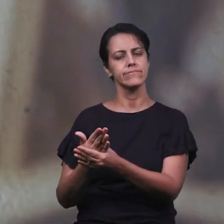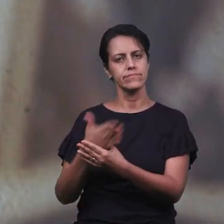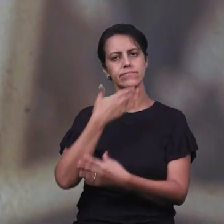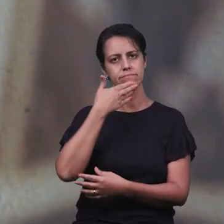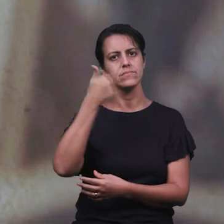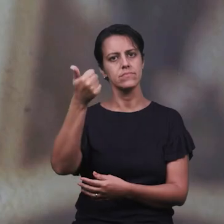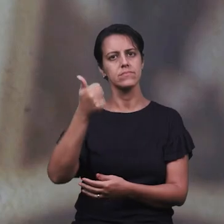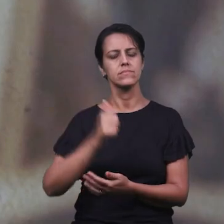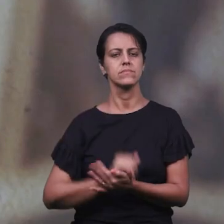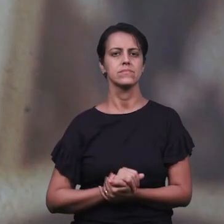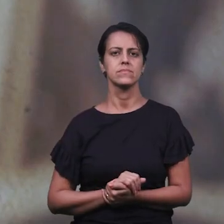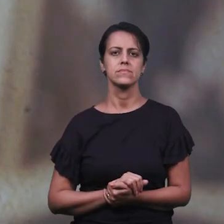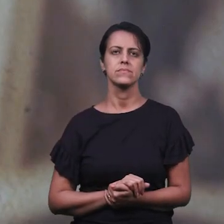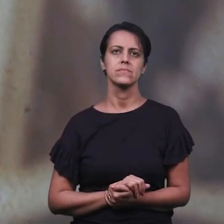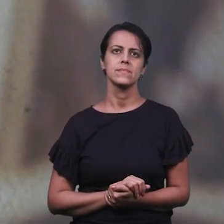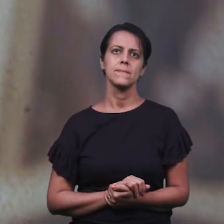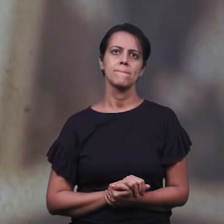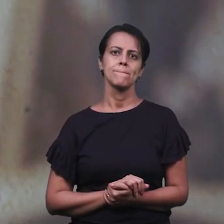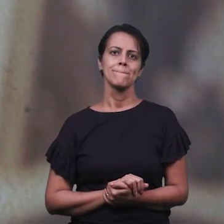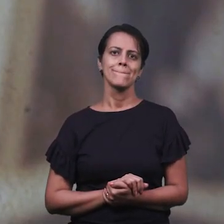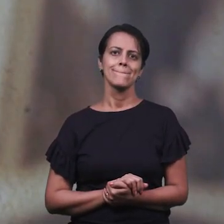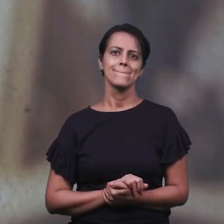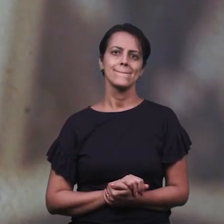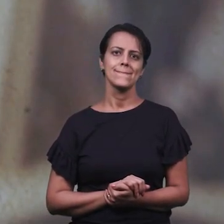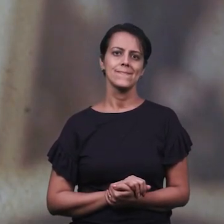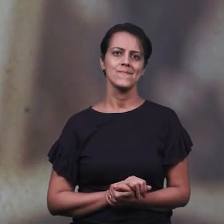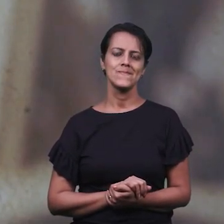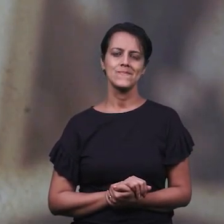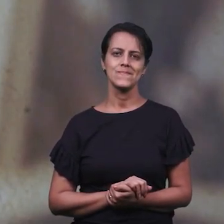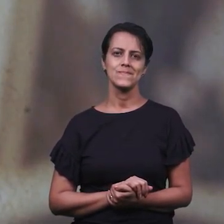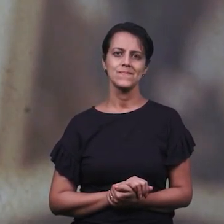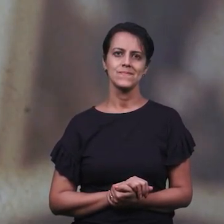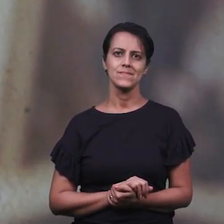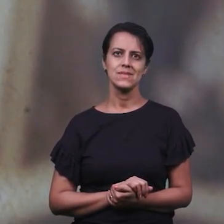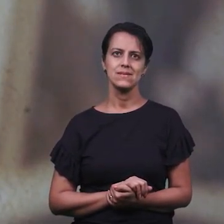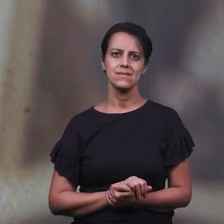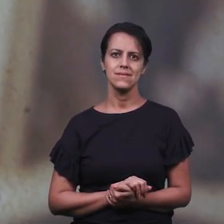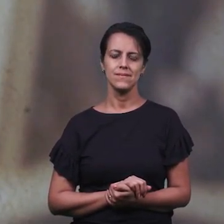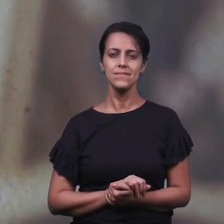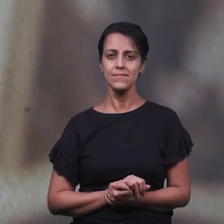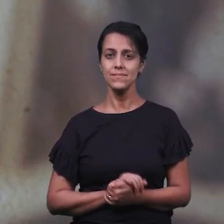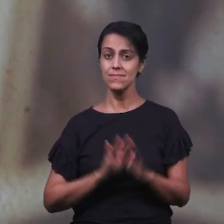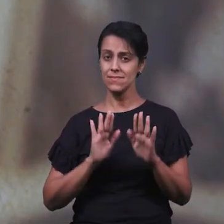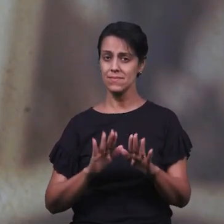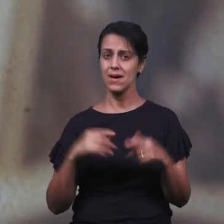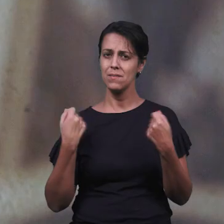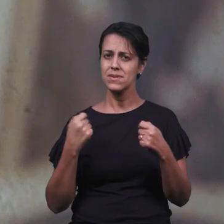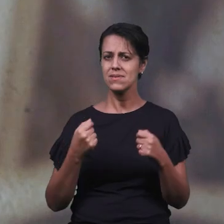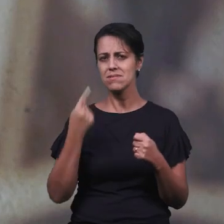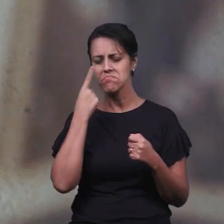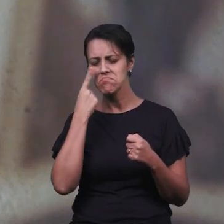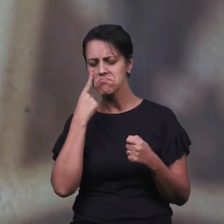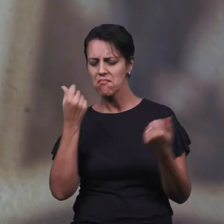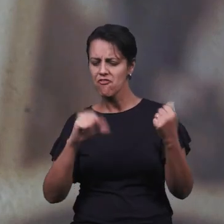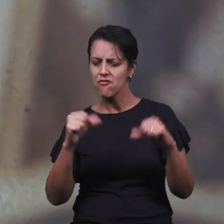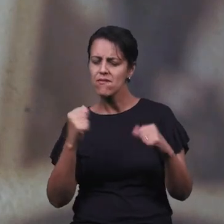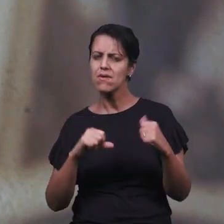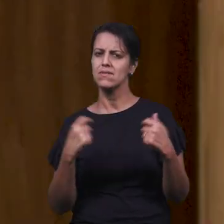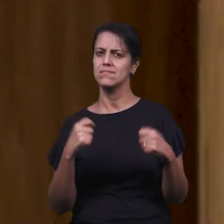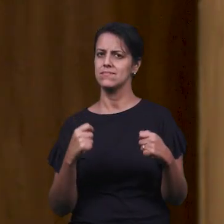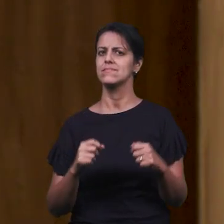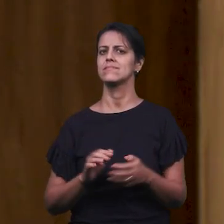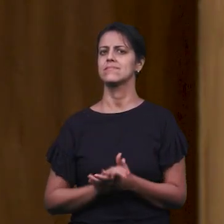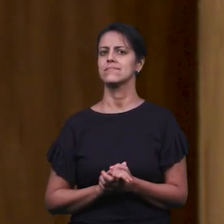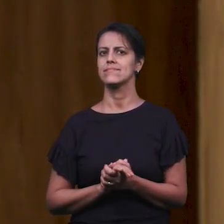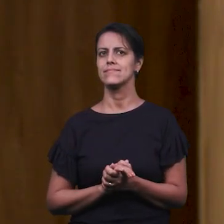né, em relação à questão, né? Então é importante que isso seja entendido. Doutor